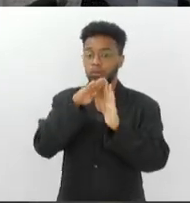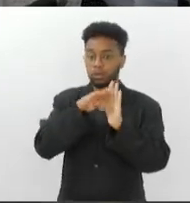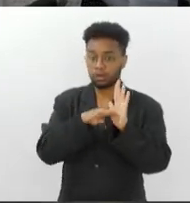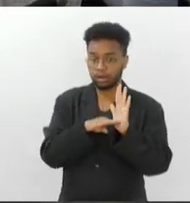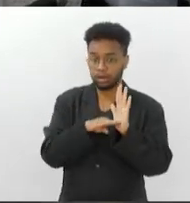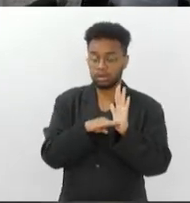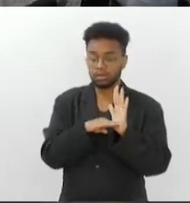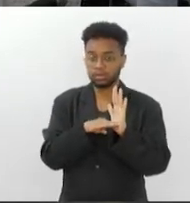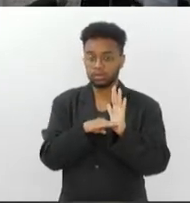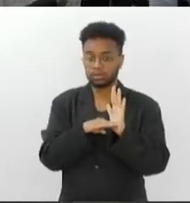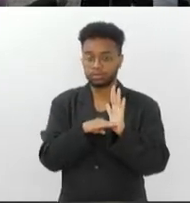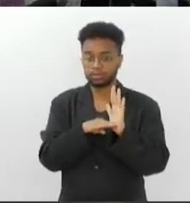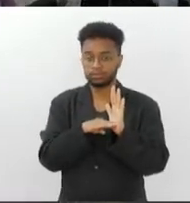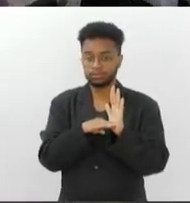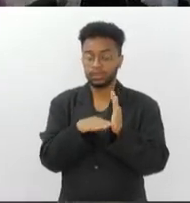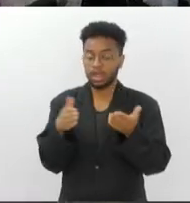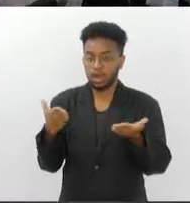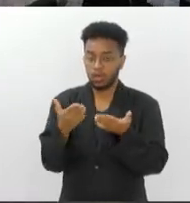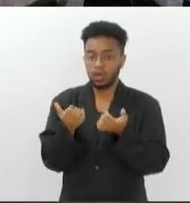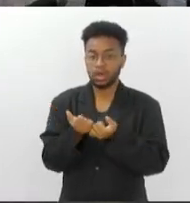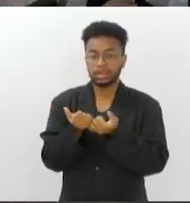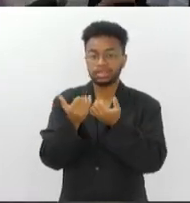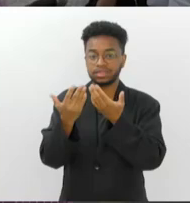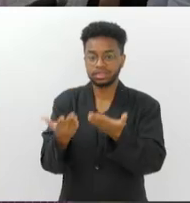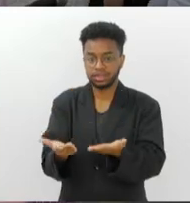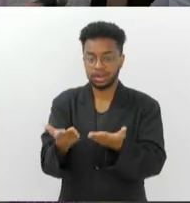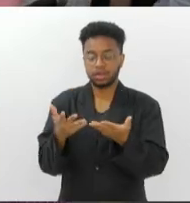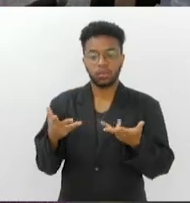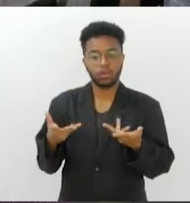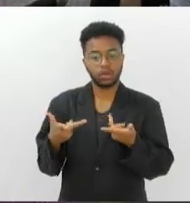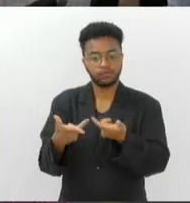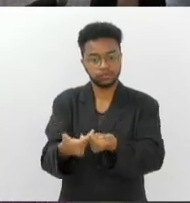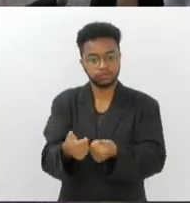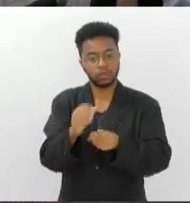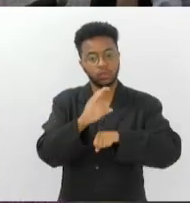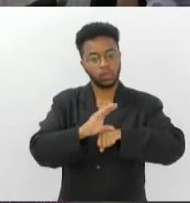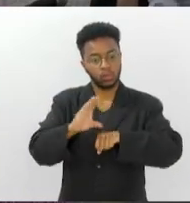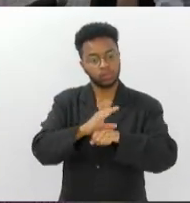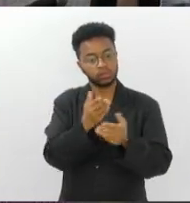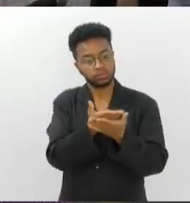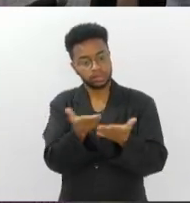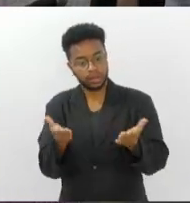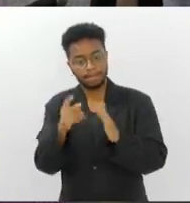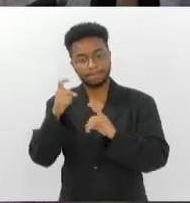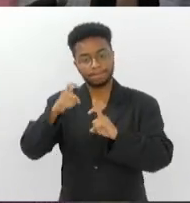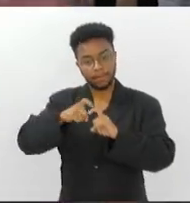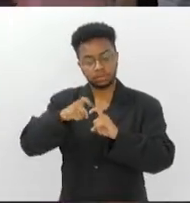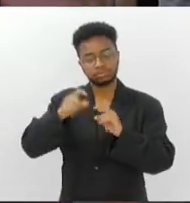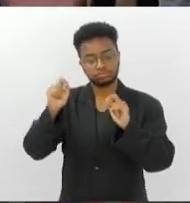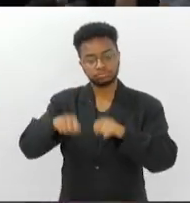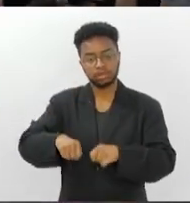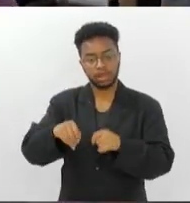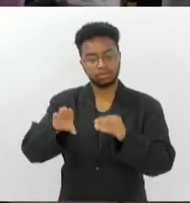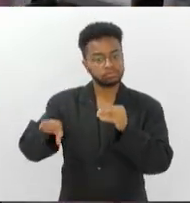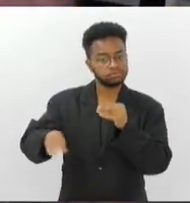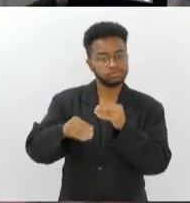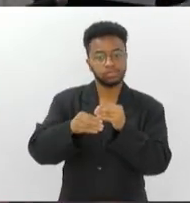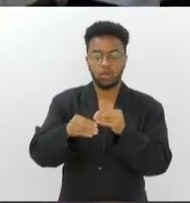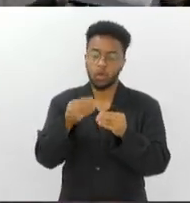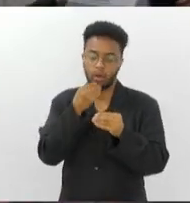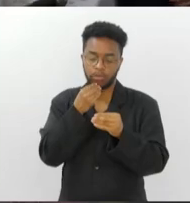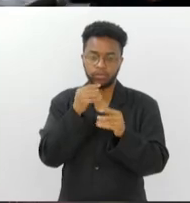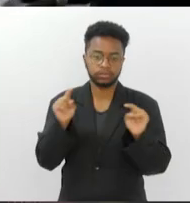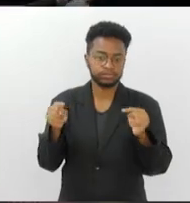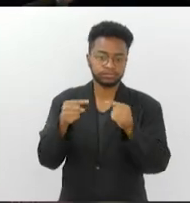vai exatamente dar condições e qualificação para os médicos prescreverem nos termos, claro, da